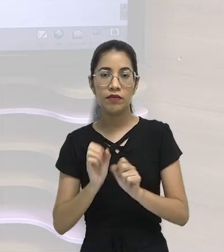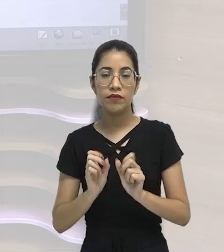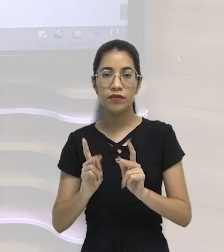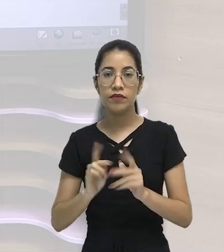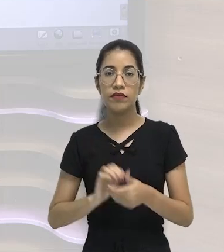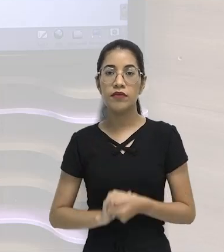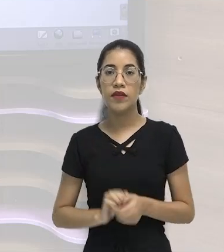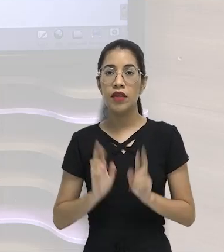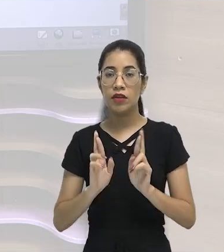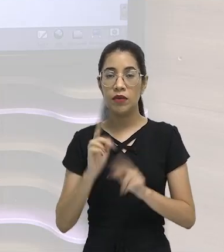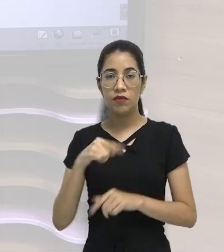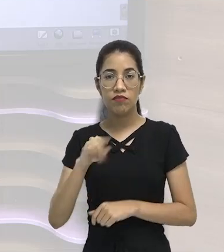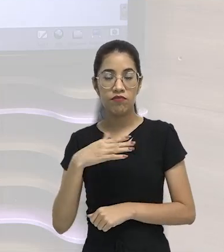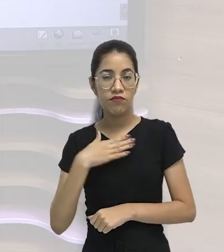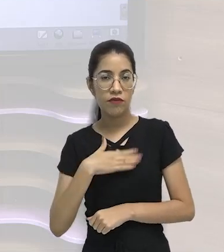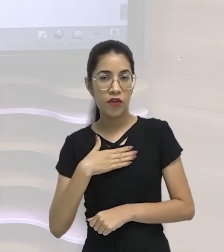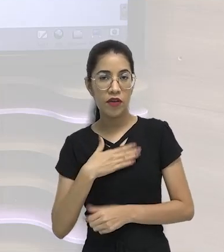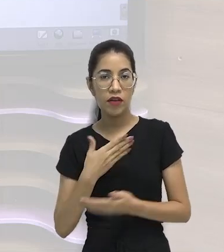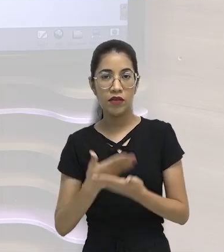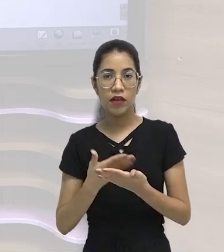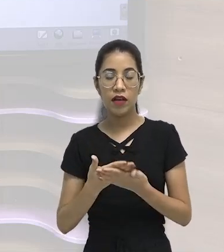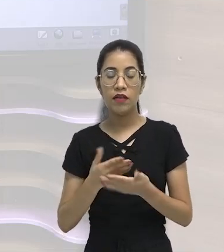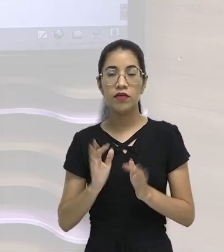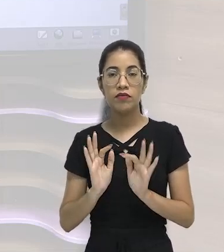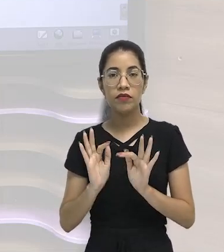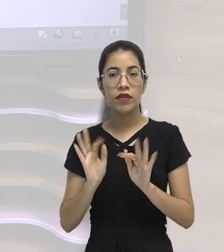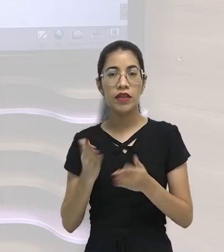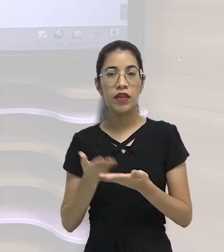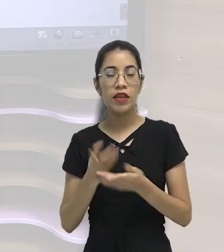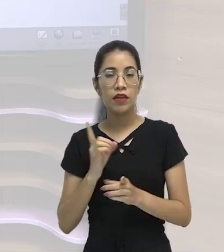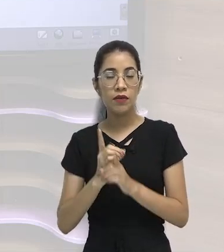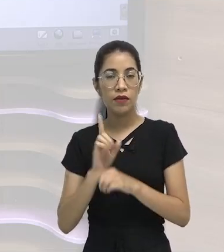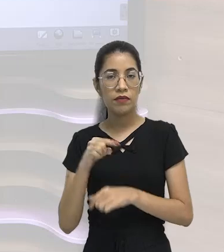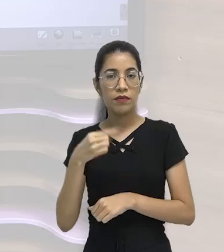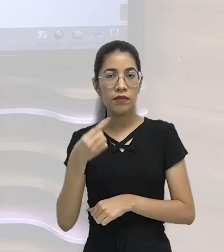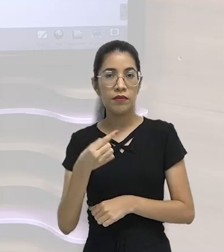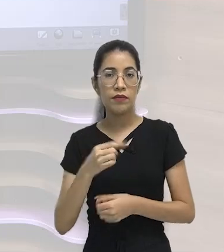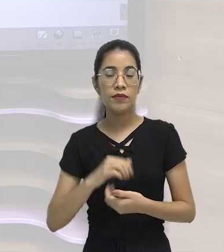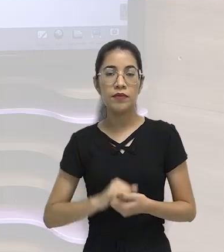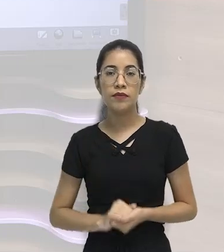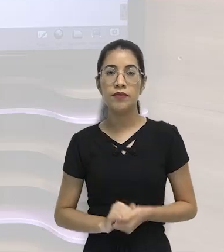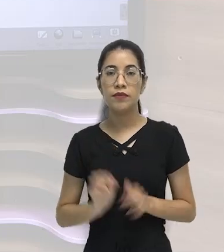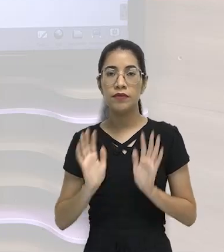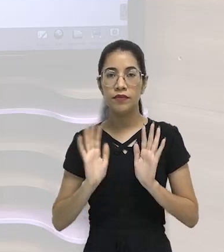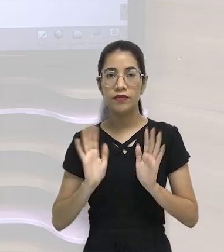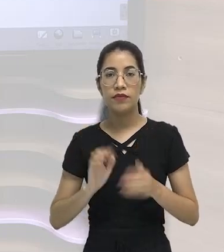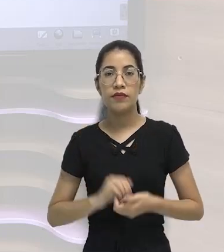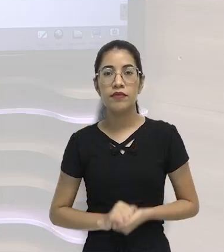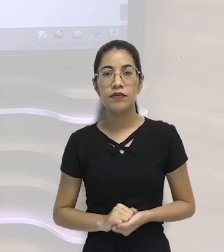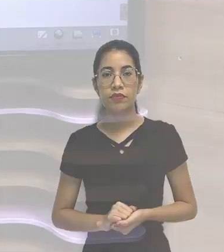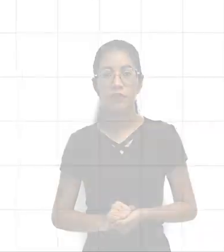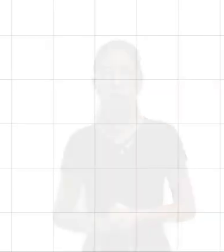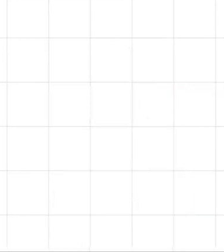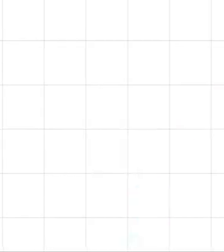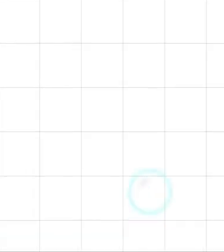Tá bom? Espero que vocês tenham gostado. Essa foi a nossa aula de hoje. A gente se encontra aqui numa próxima oportunidade. Até lá.